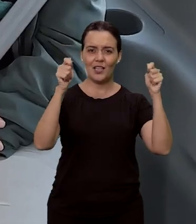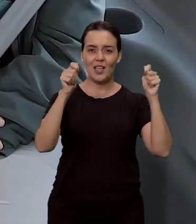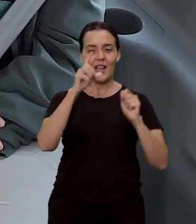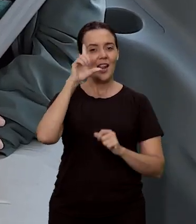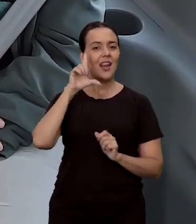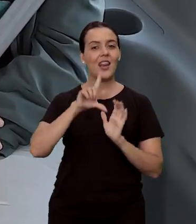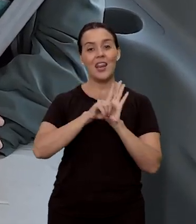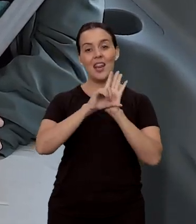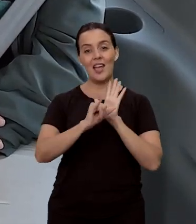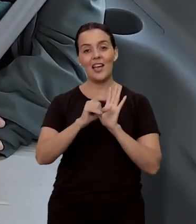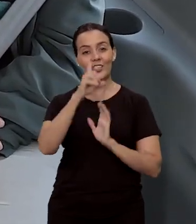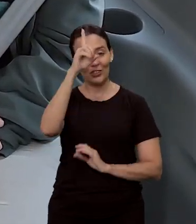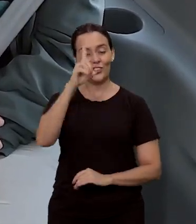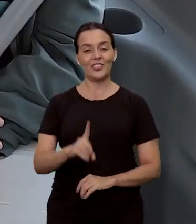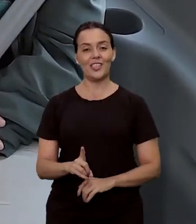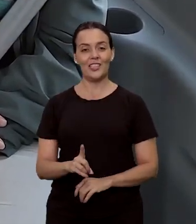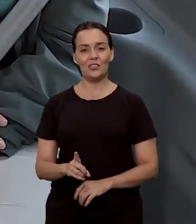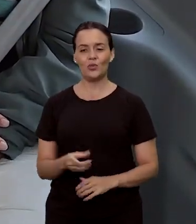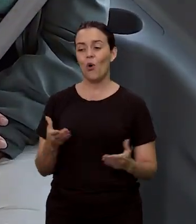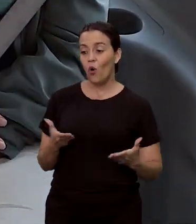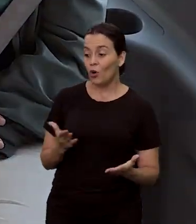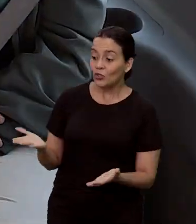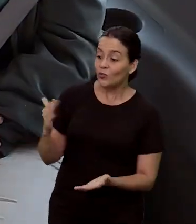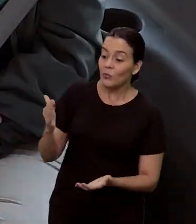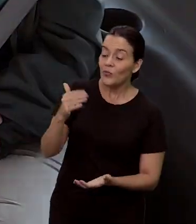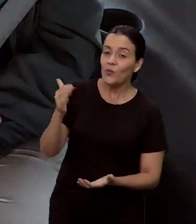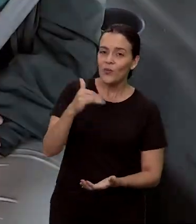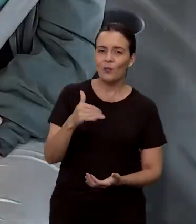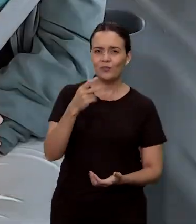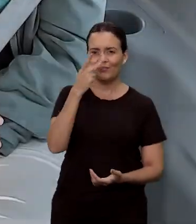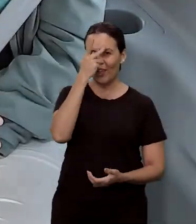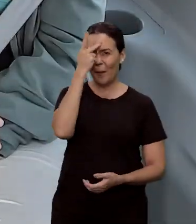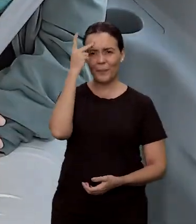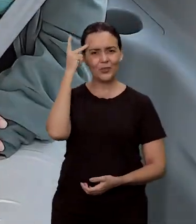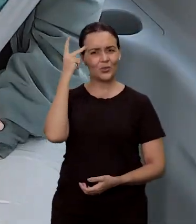Hoje ele chama as pessoas e o pessoal meio que tá...